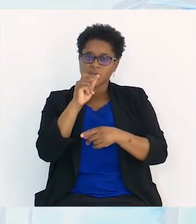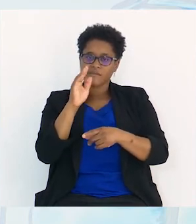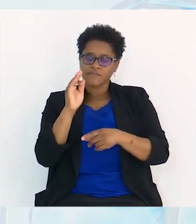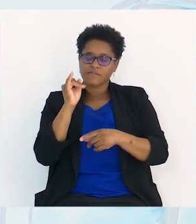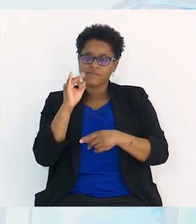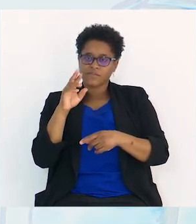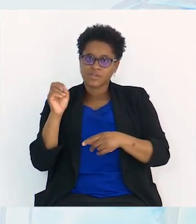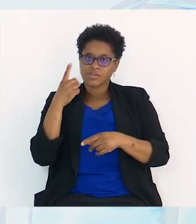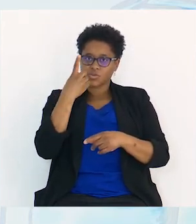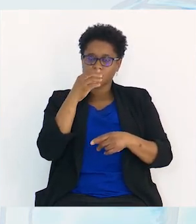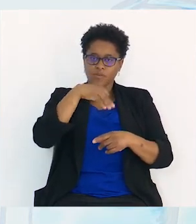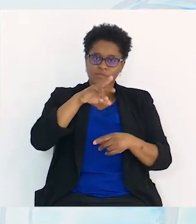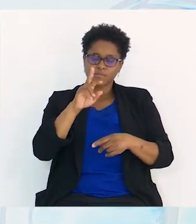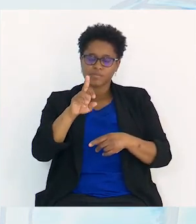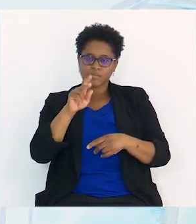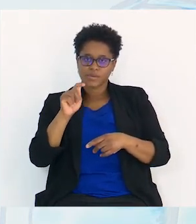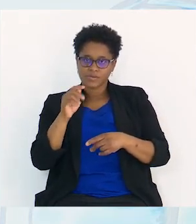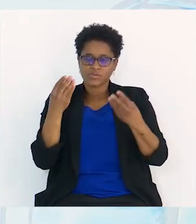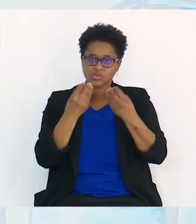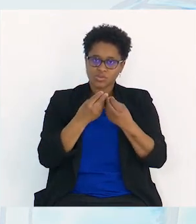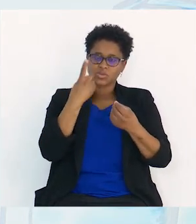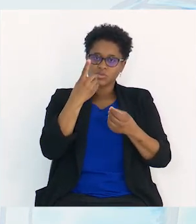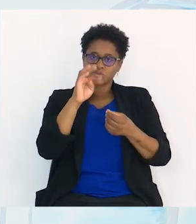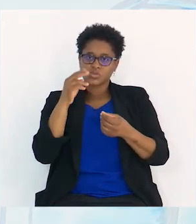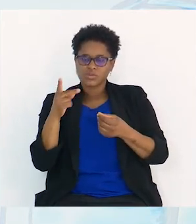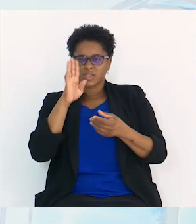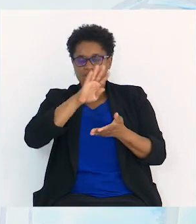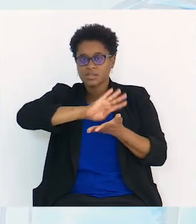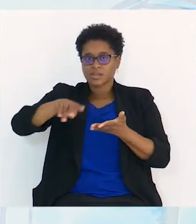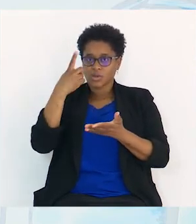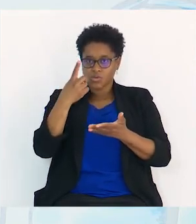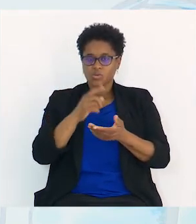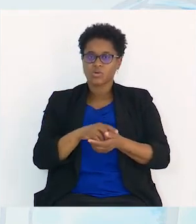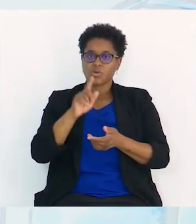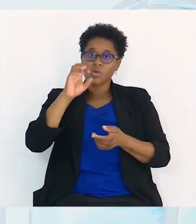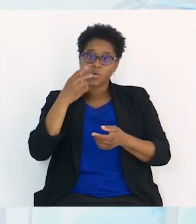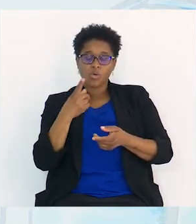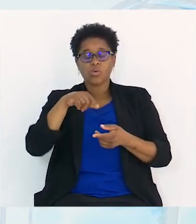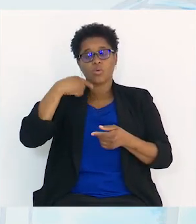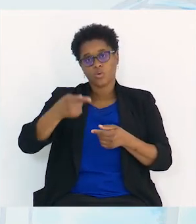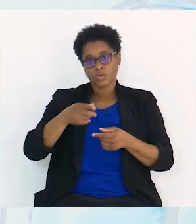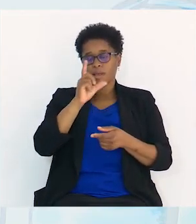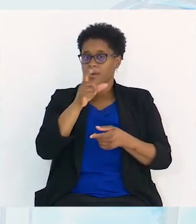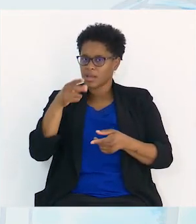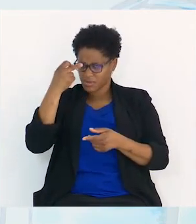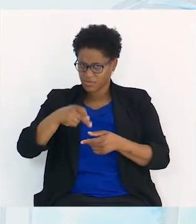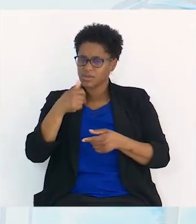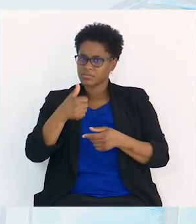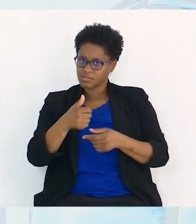juntos, se retirares um ou outro, a palavra fica com sentido próprio. Por isso tens ali uma palavra